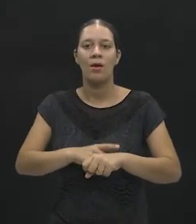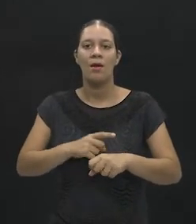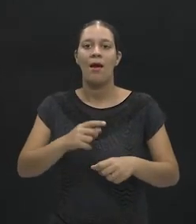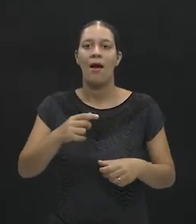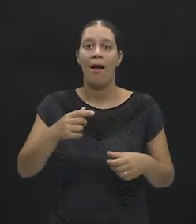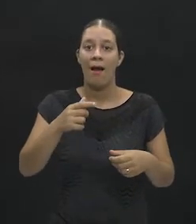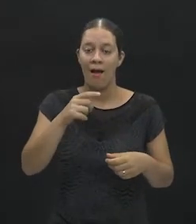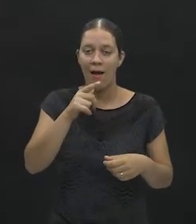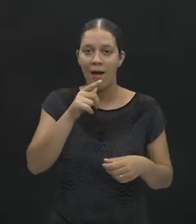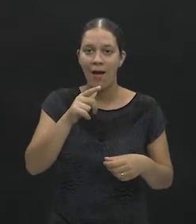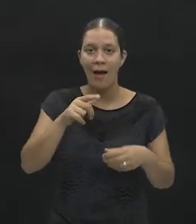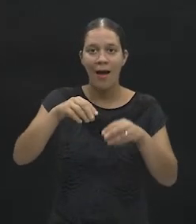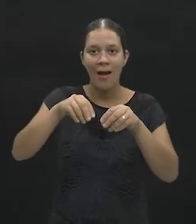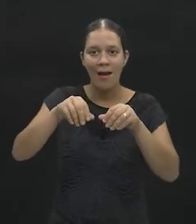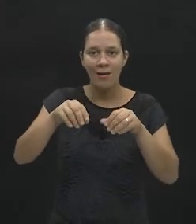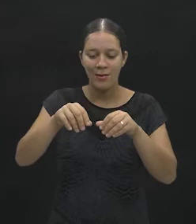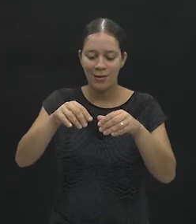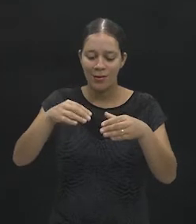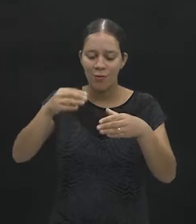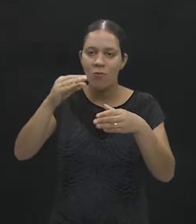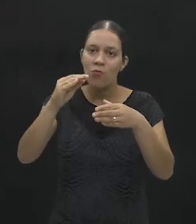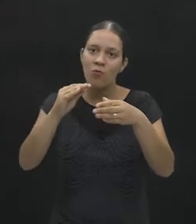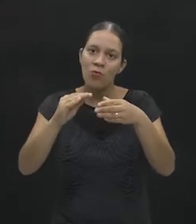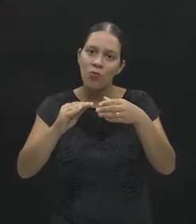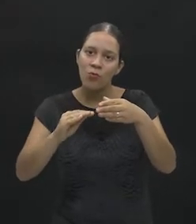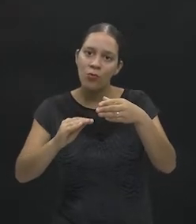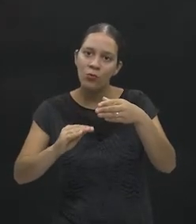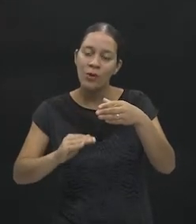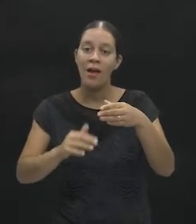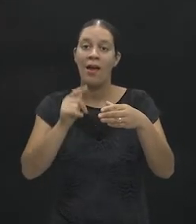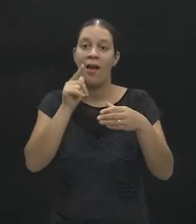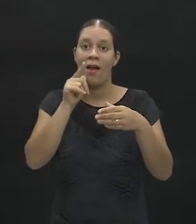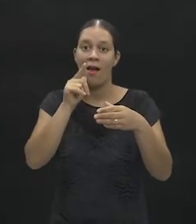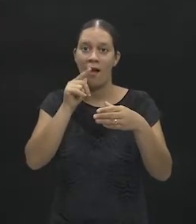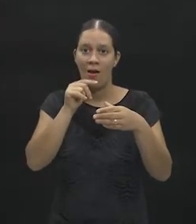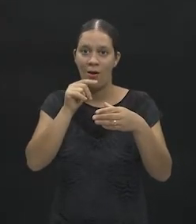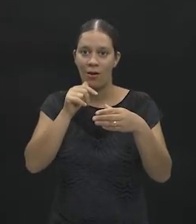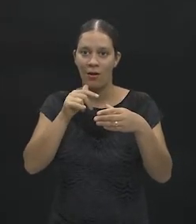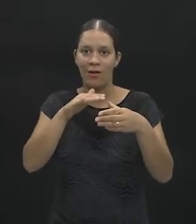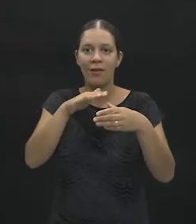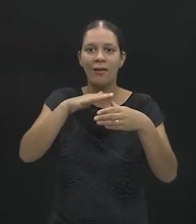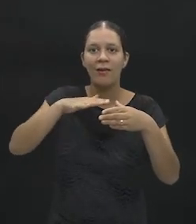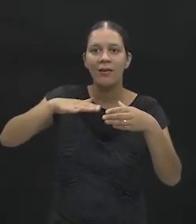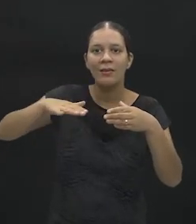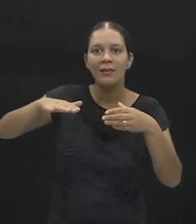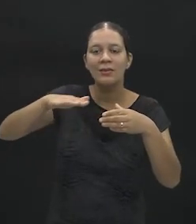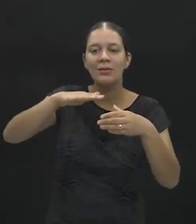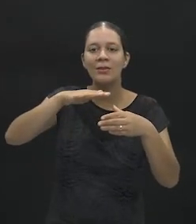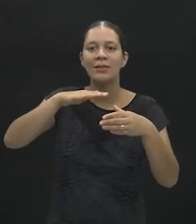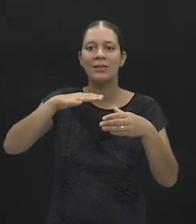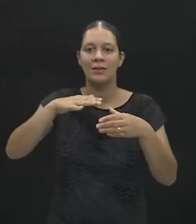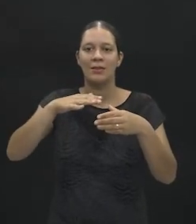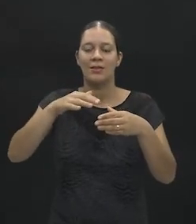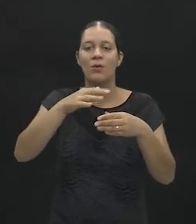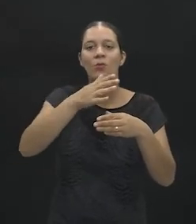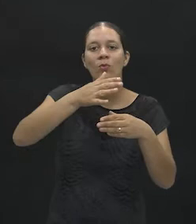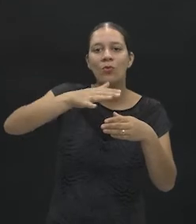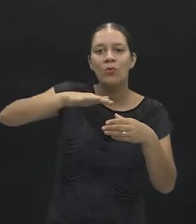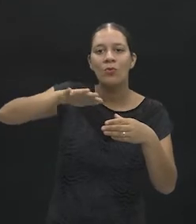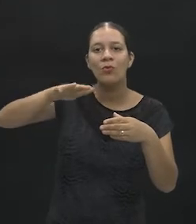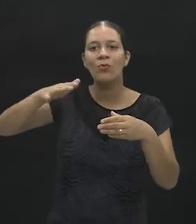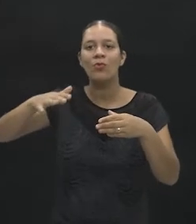não muito, a areia vai ficar no fundo, a água vai ficar sobre a areia